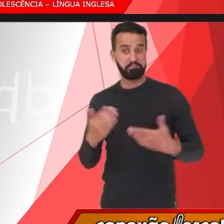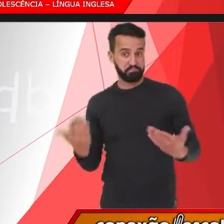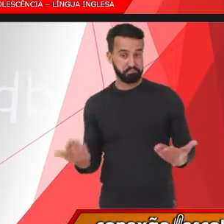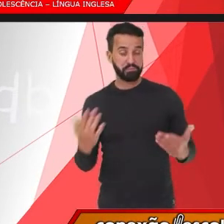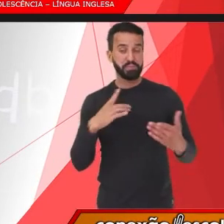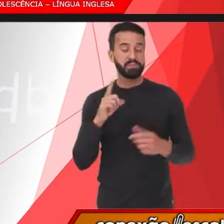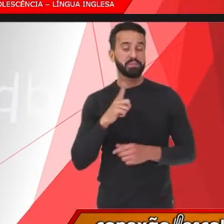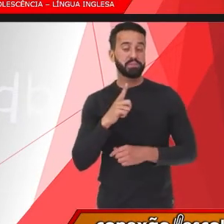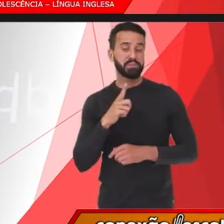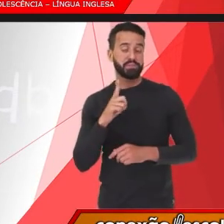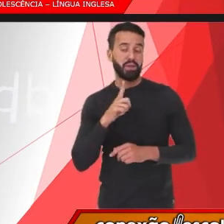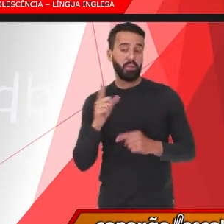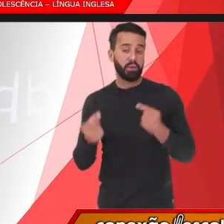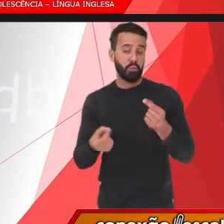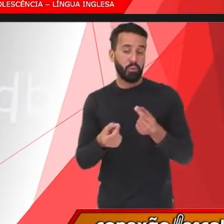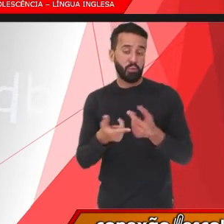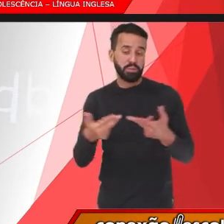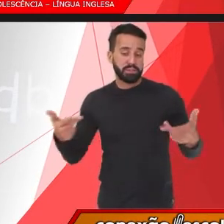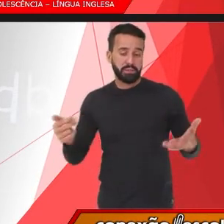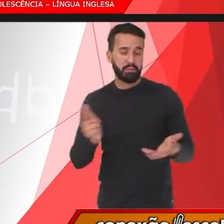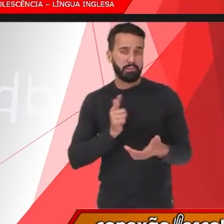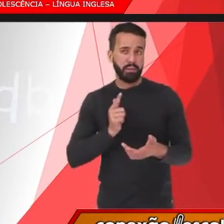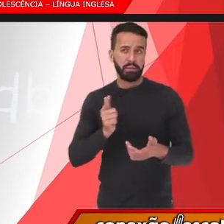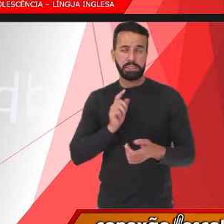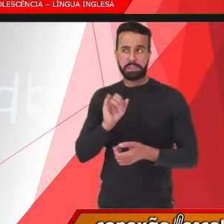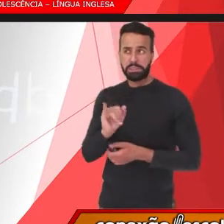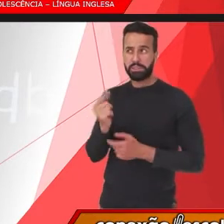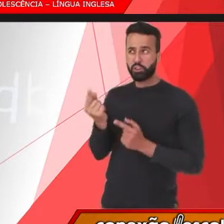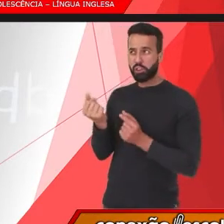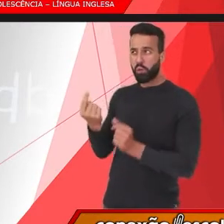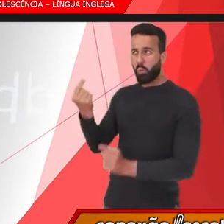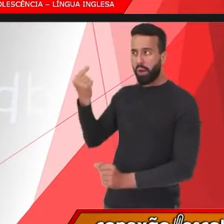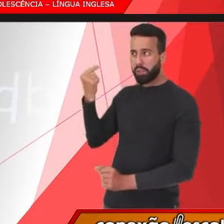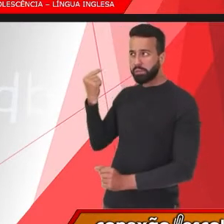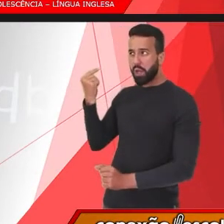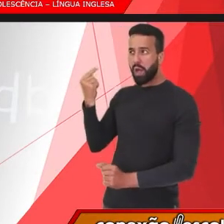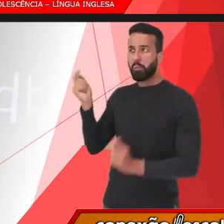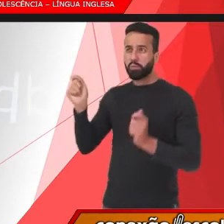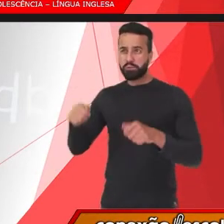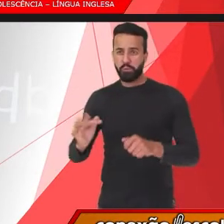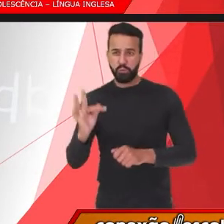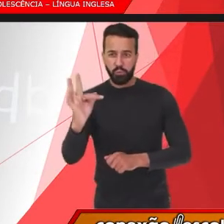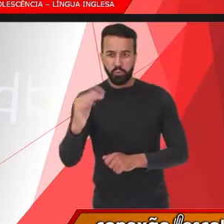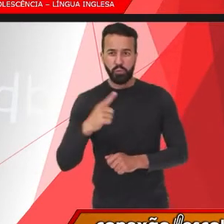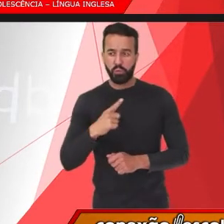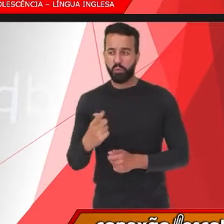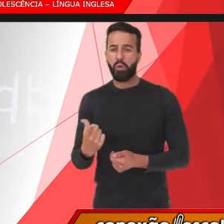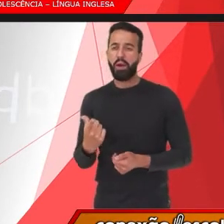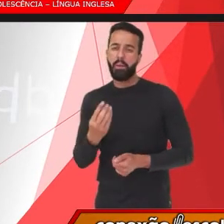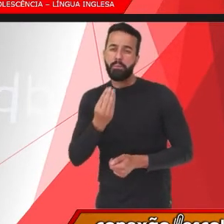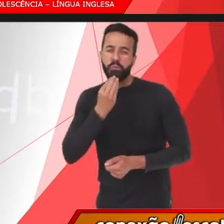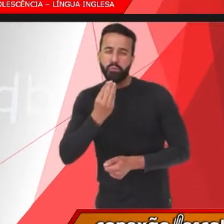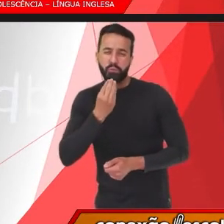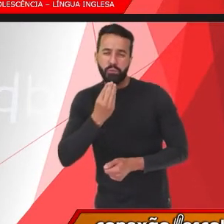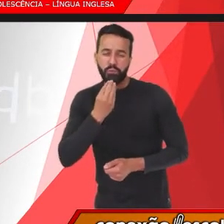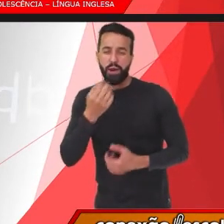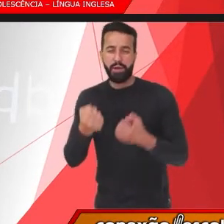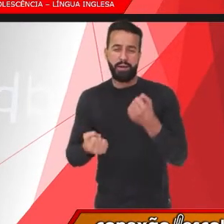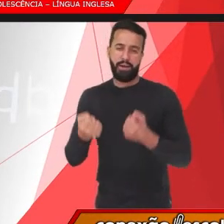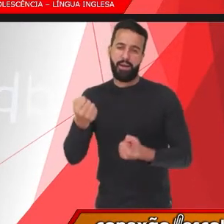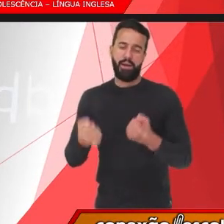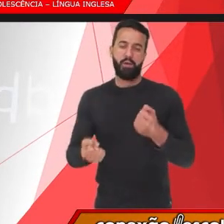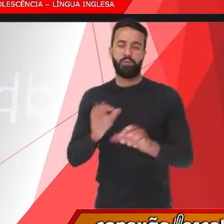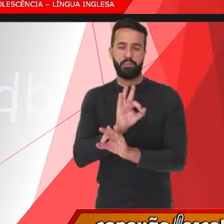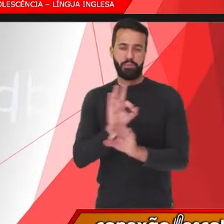algo que você teve, se você tivesse, se algo que poderia ter acontecido com você para mudar alguma situação